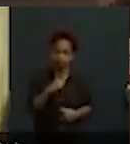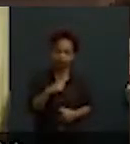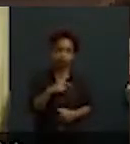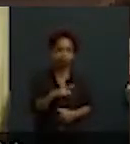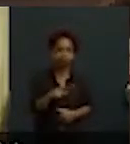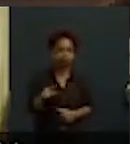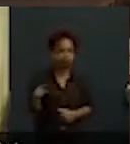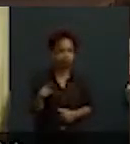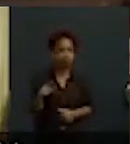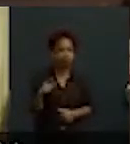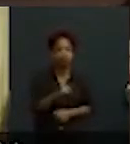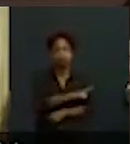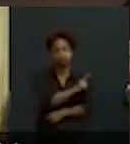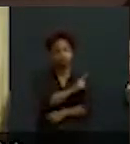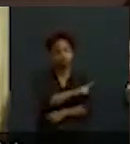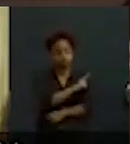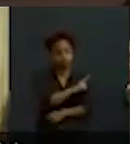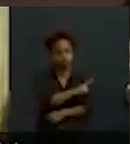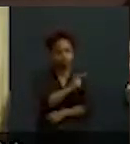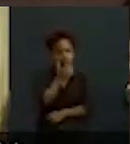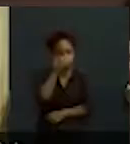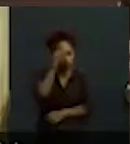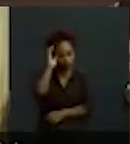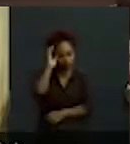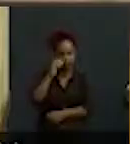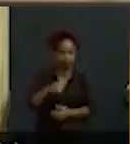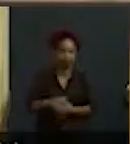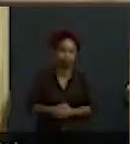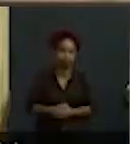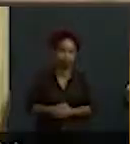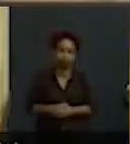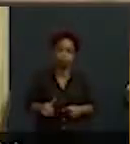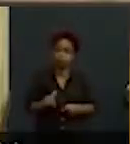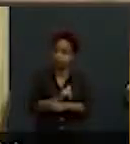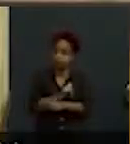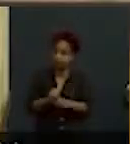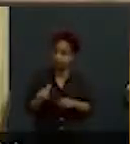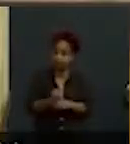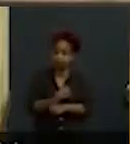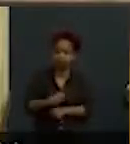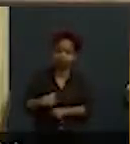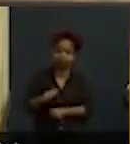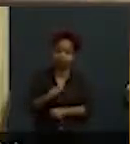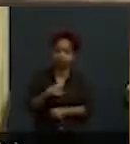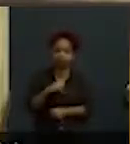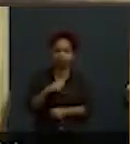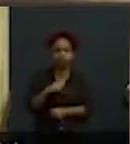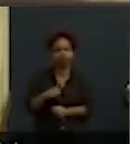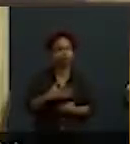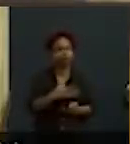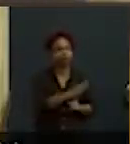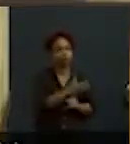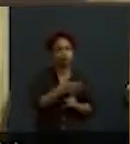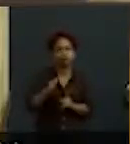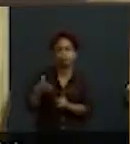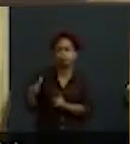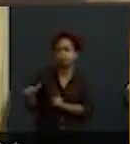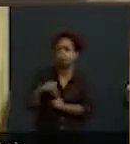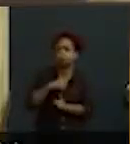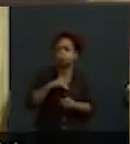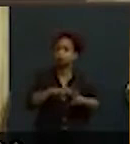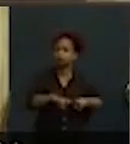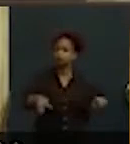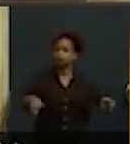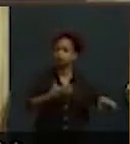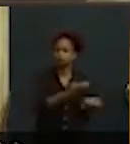denominado gestão de conhecimento, estratégia que aborda de modo transversal diversas